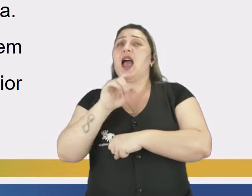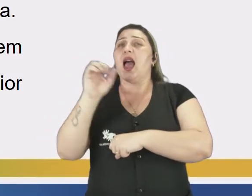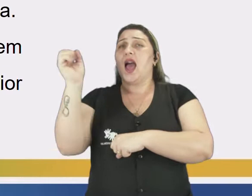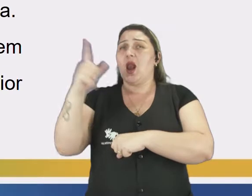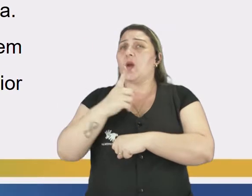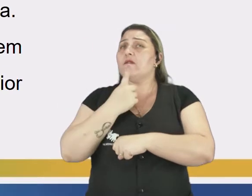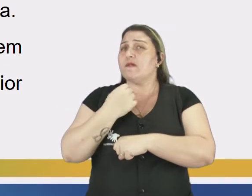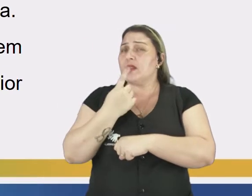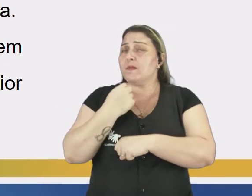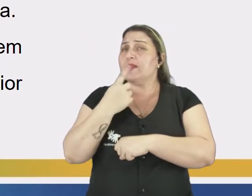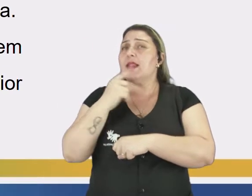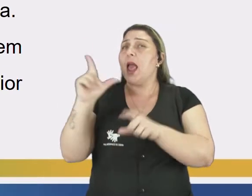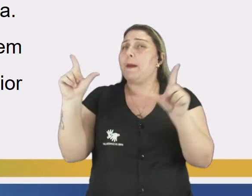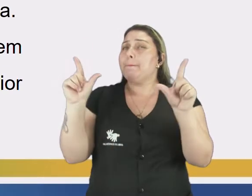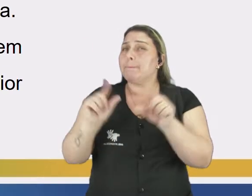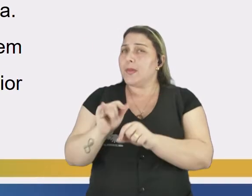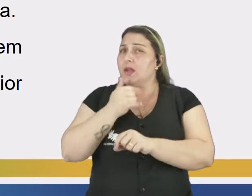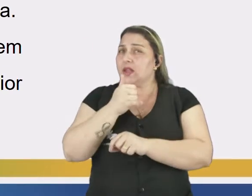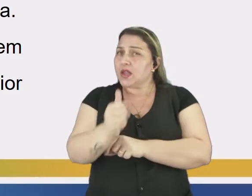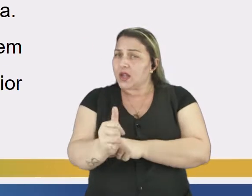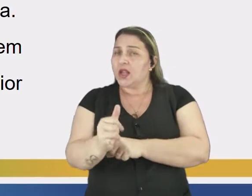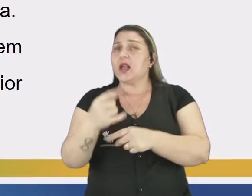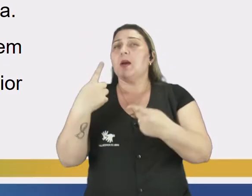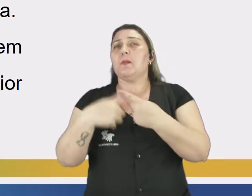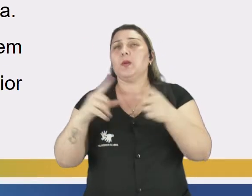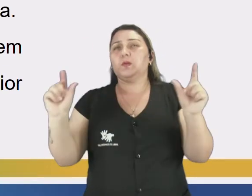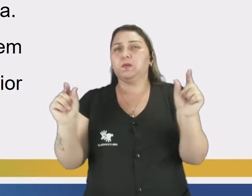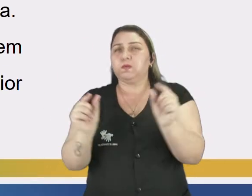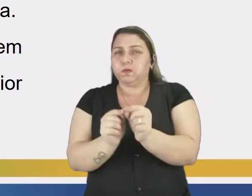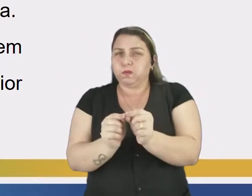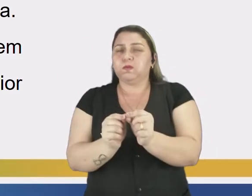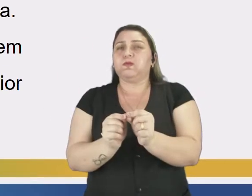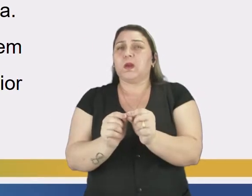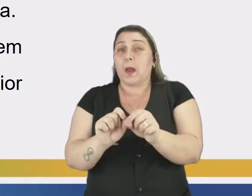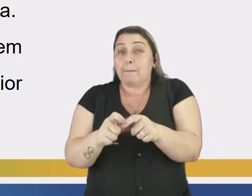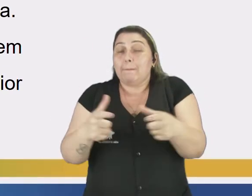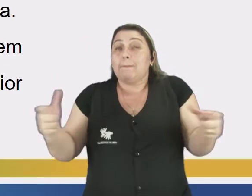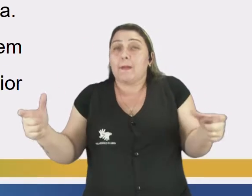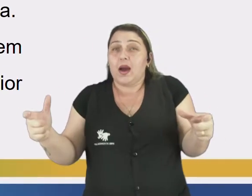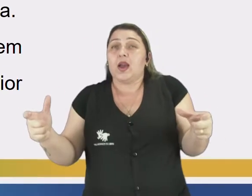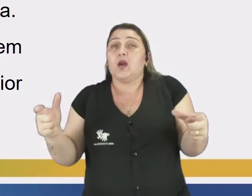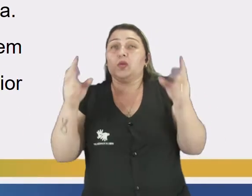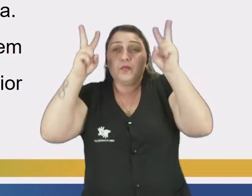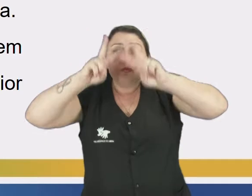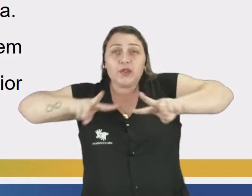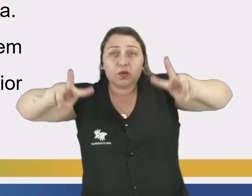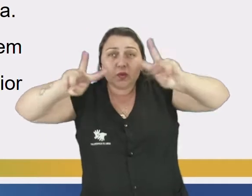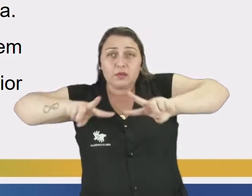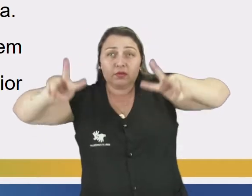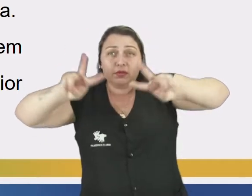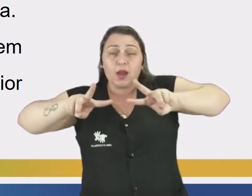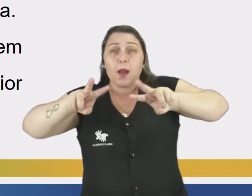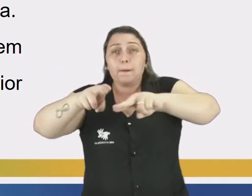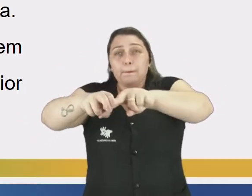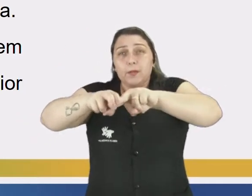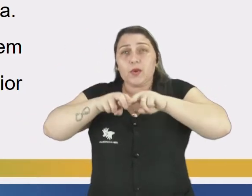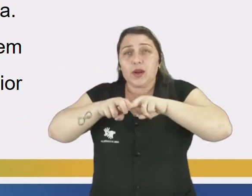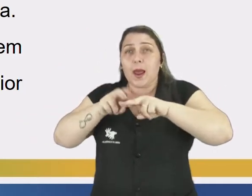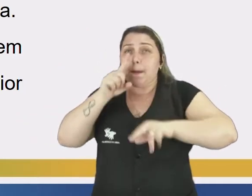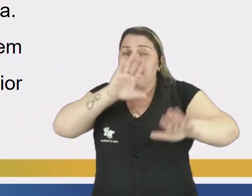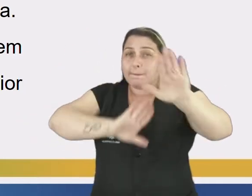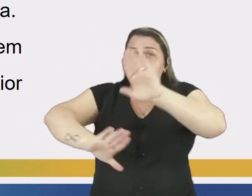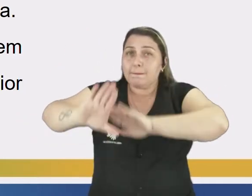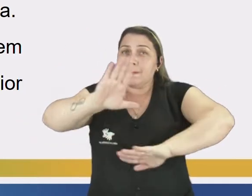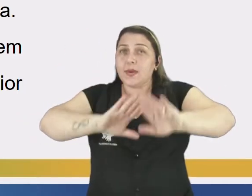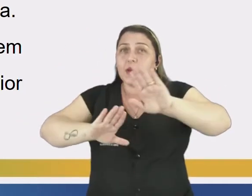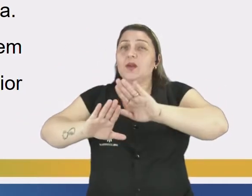ao contrário, é a menos energética, pois seu comprimento de onda é maior na faixa do visível. Por este motivo, é perigoso